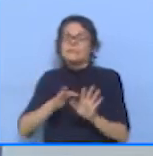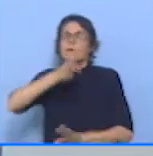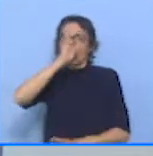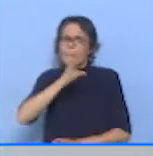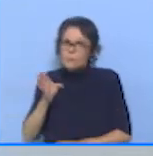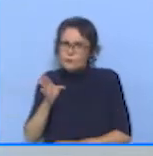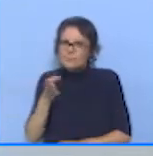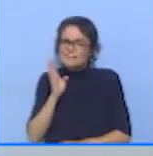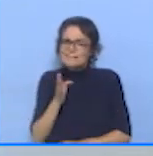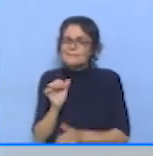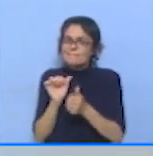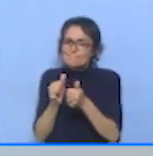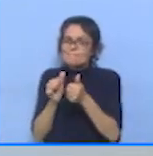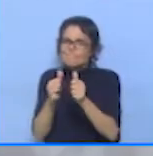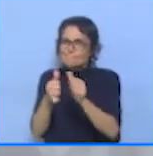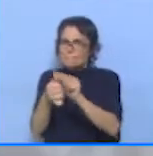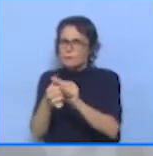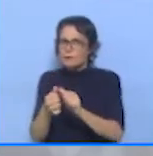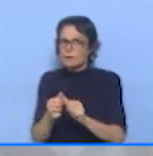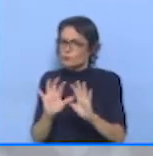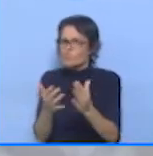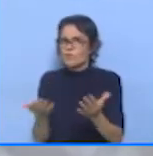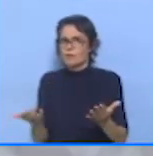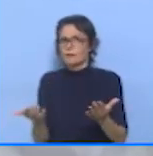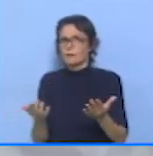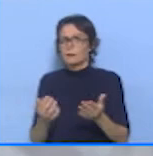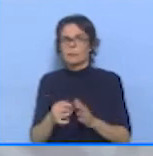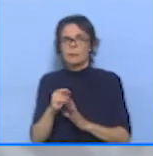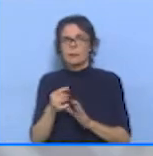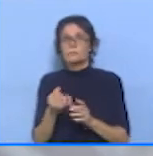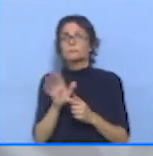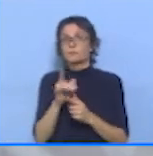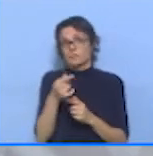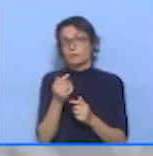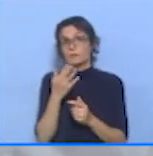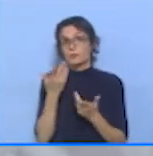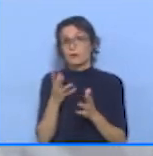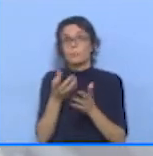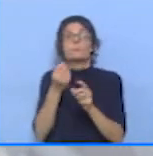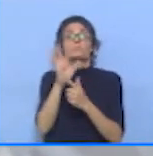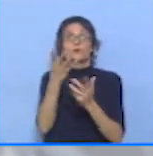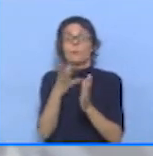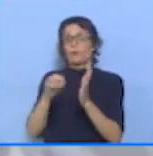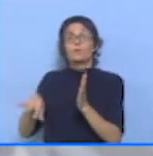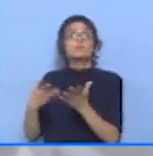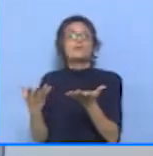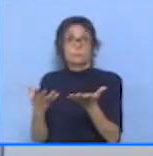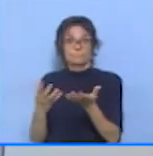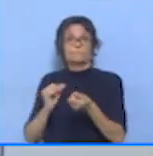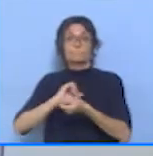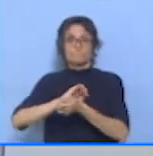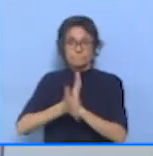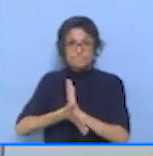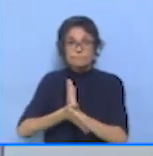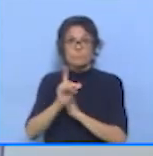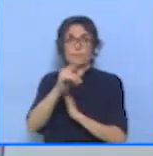fazer esse incentivo. Não basta, de facto, reciclar o lixo que se produz, não é? Bem, para além de todas essas tarefas. Claro. Essas já